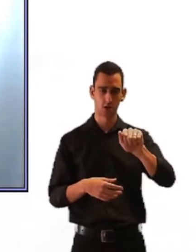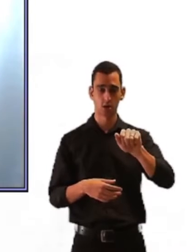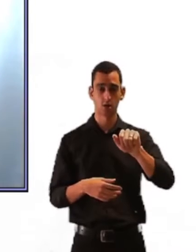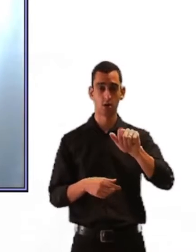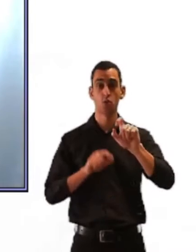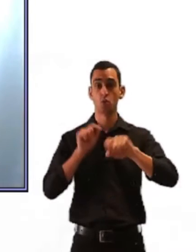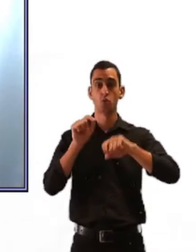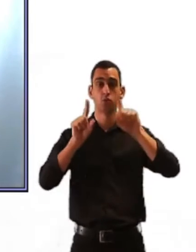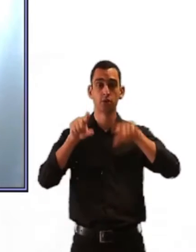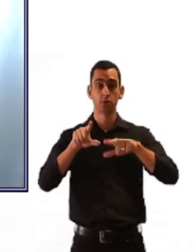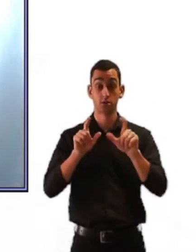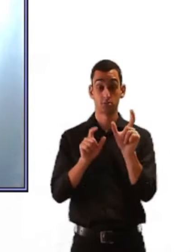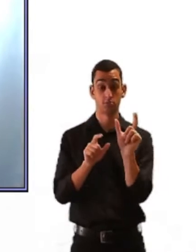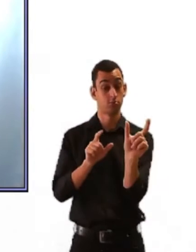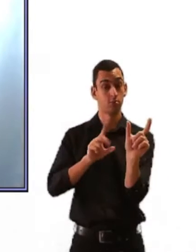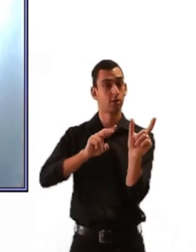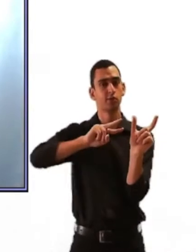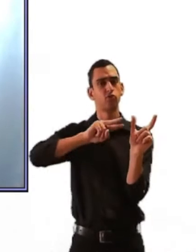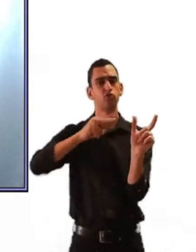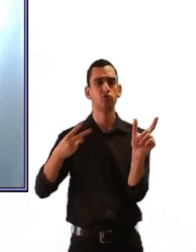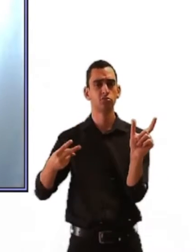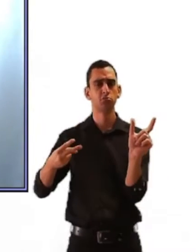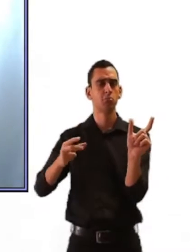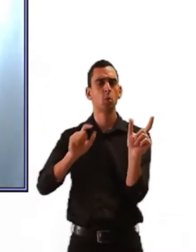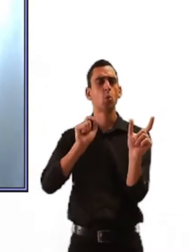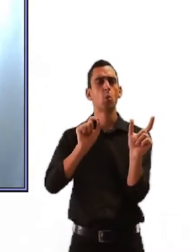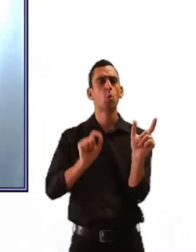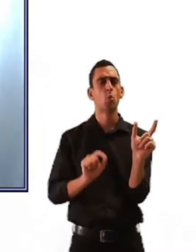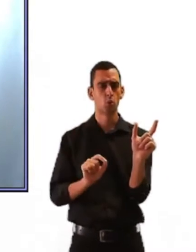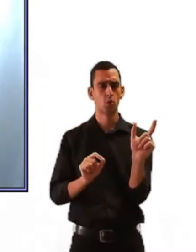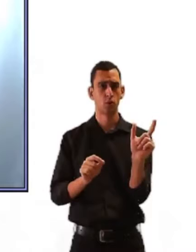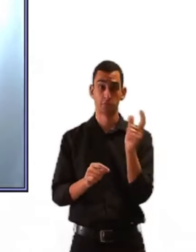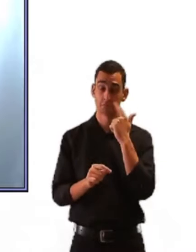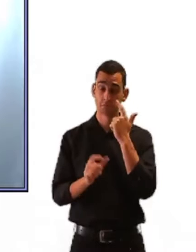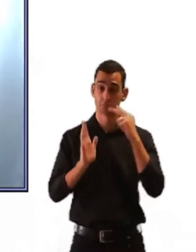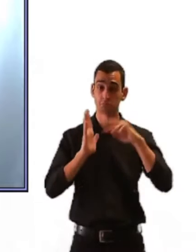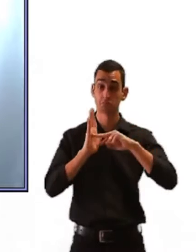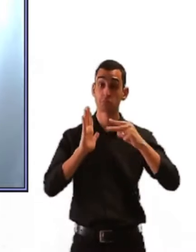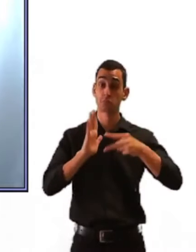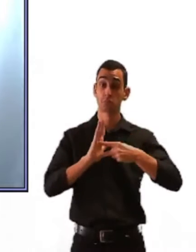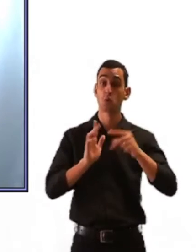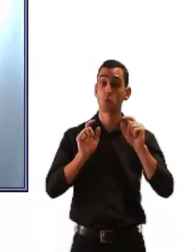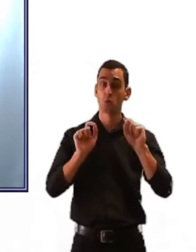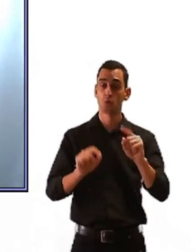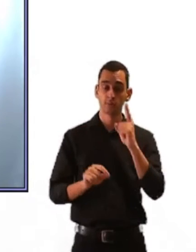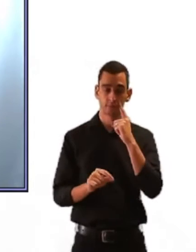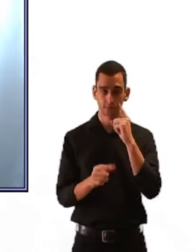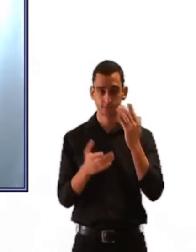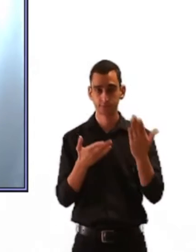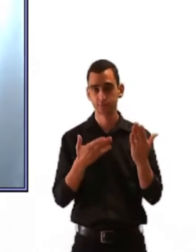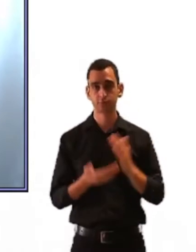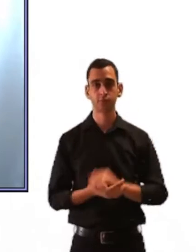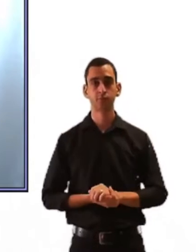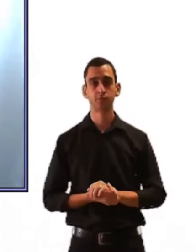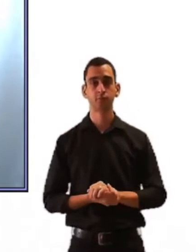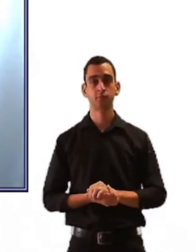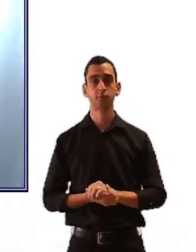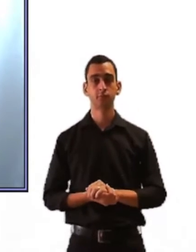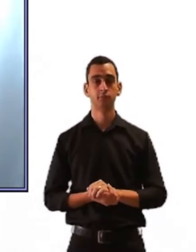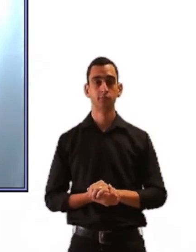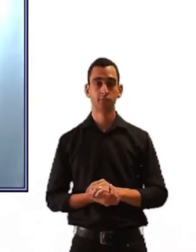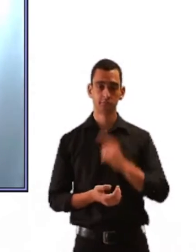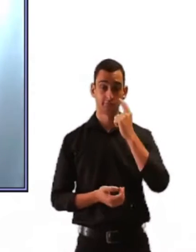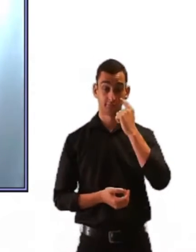E o que que. Deixa eu só pegar aqui. Aqui. Deixa eu só colocar aqui, compartilhar